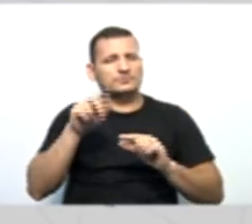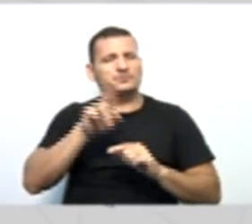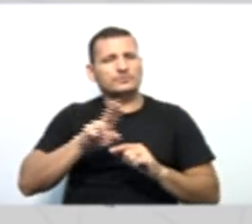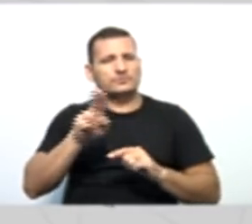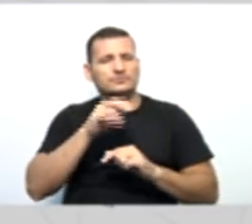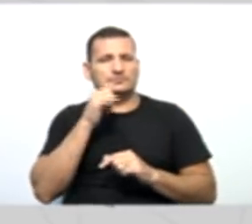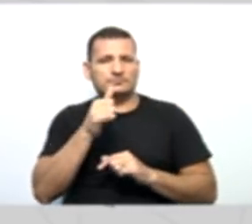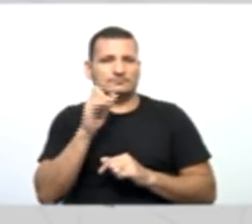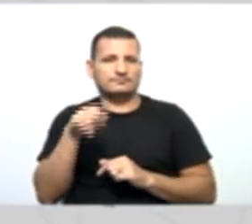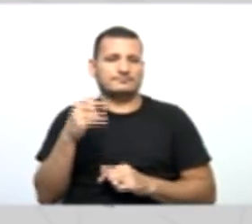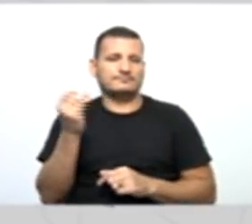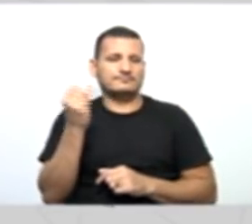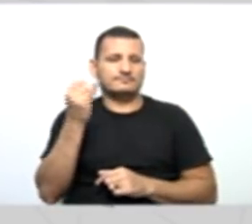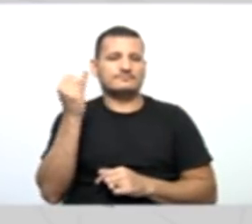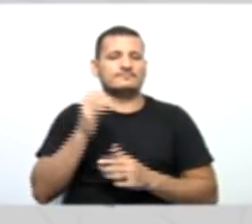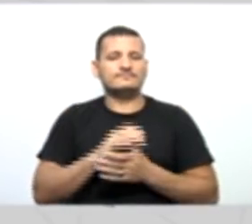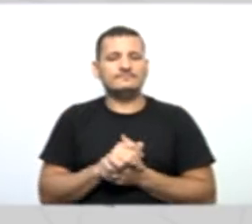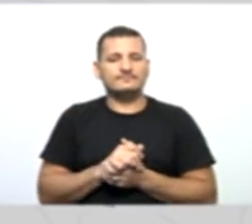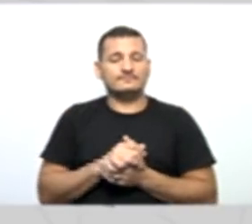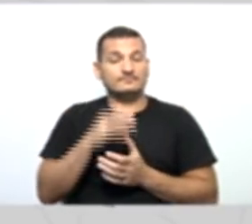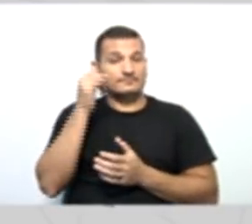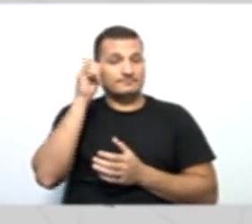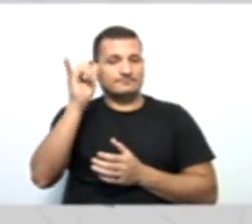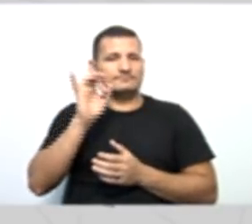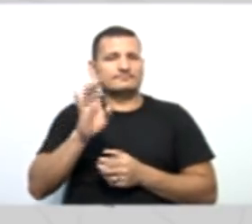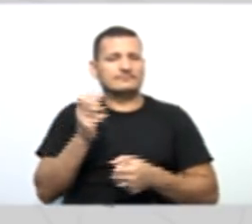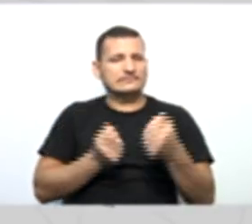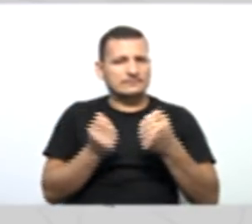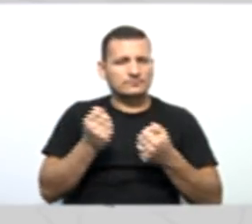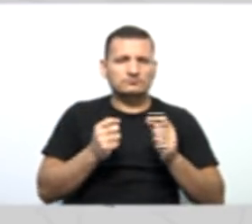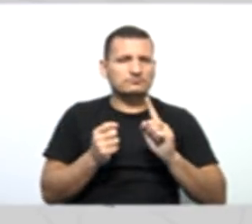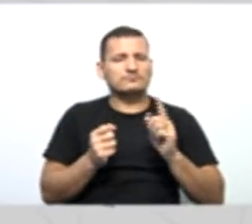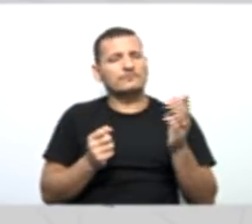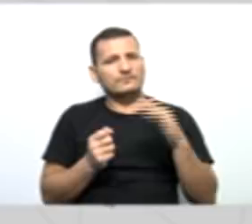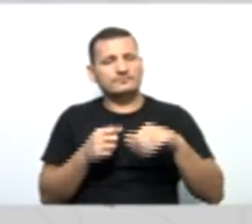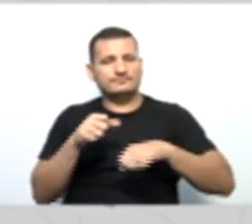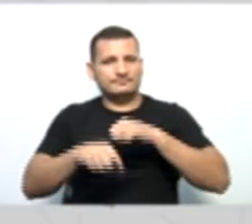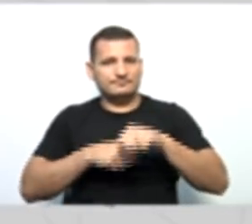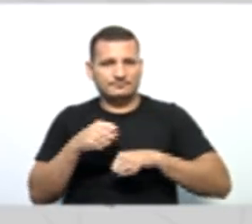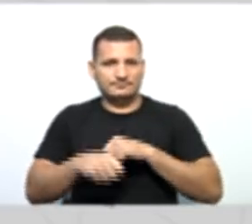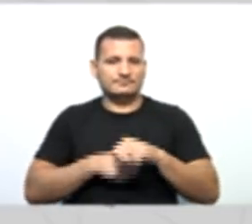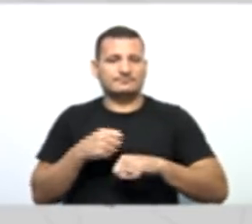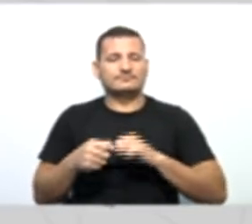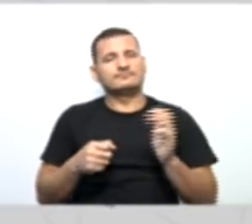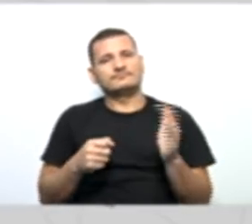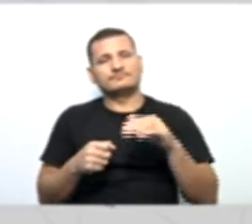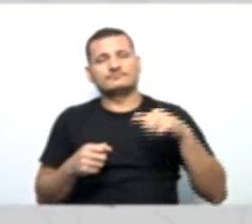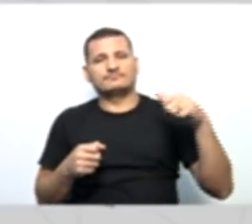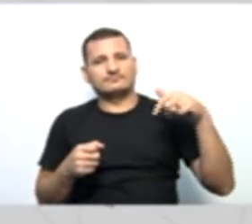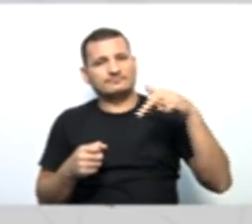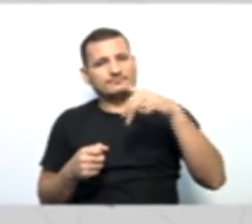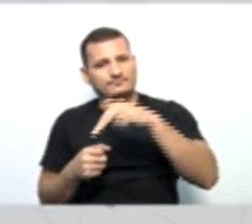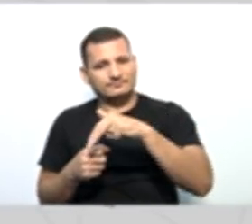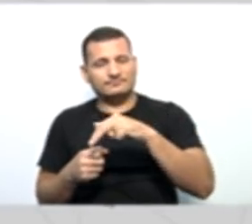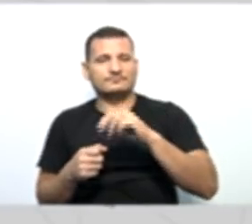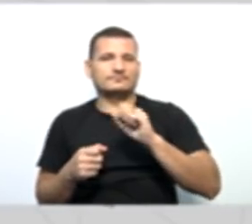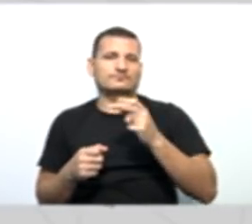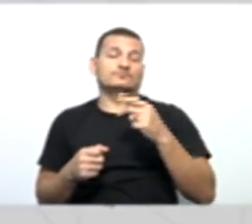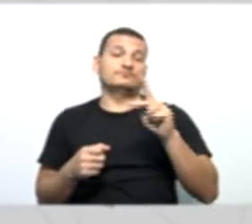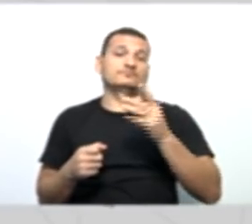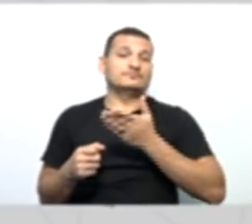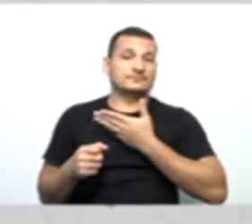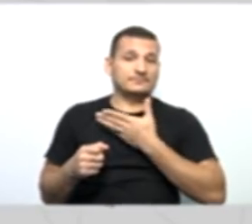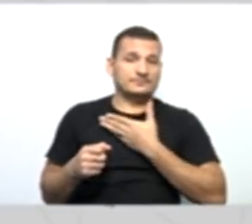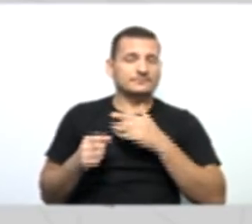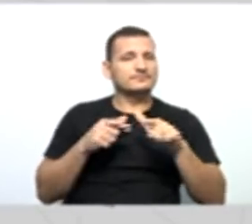é fundamental. Evitar andar apenas de carro, vamos andar de bicicleta, vamos andar com parceiros, né? O teu colega, o teu